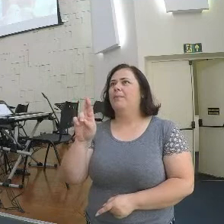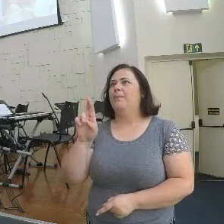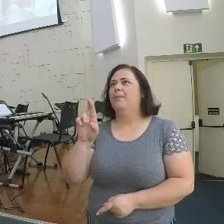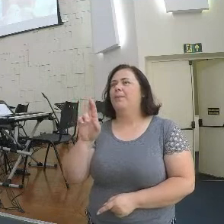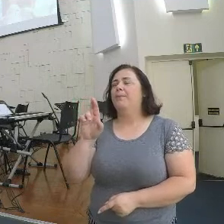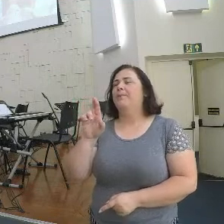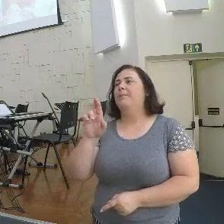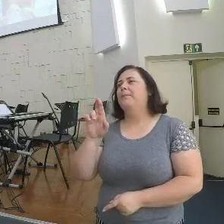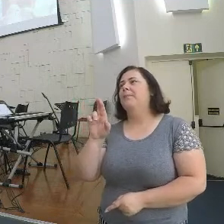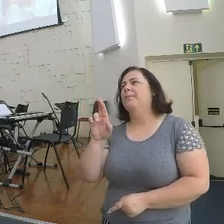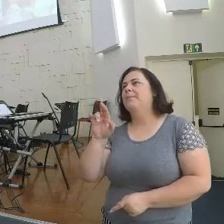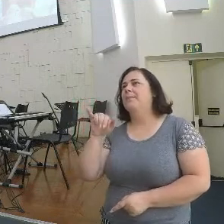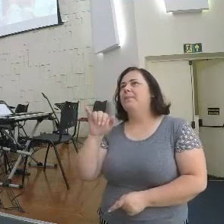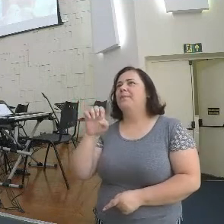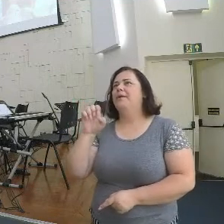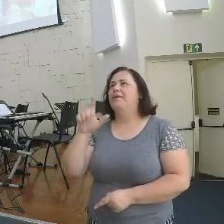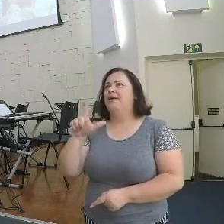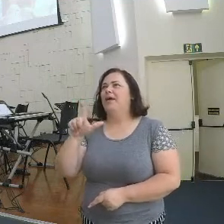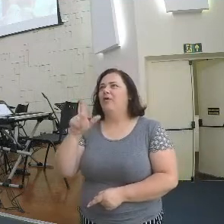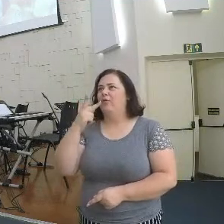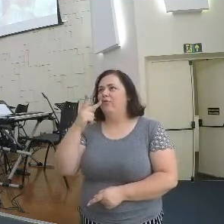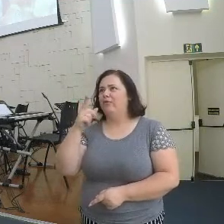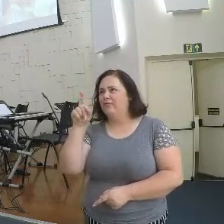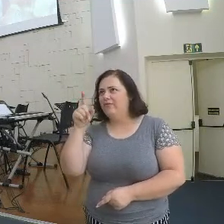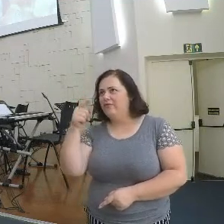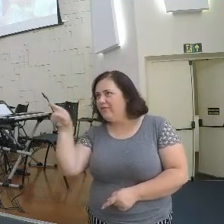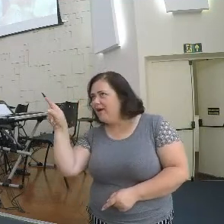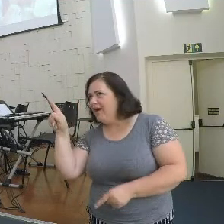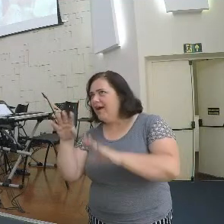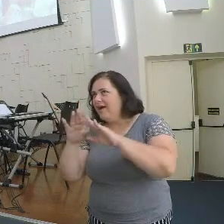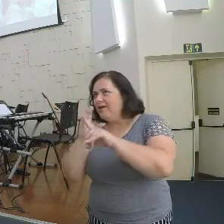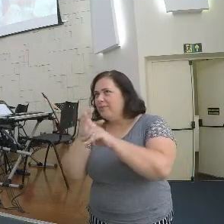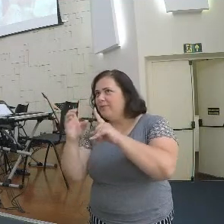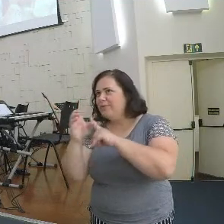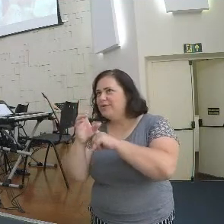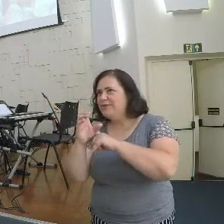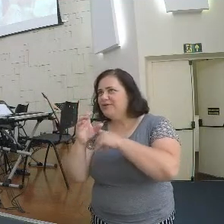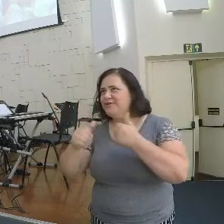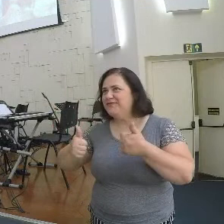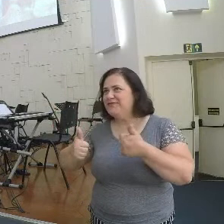O Gabriel deu um legal para mim de lá da galeria. Vamos orar então?